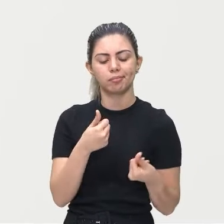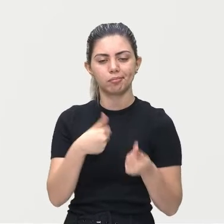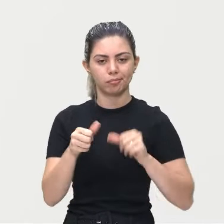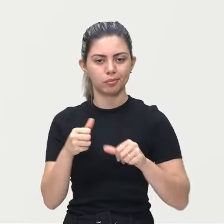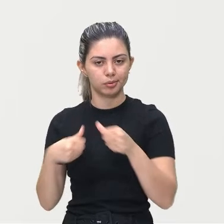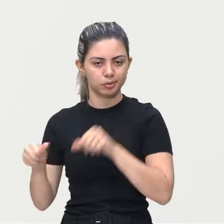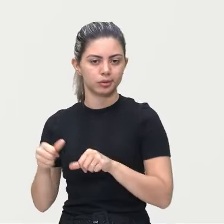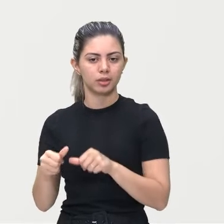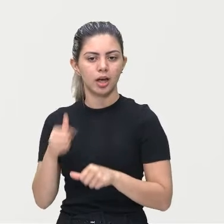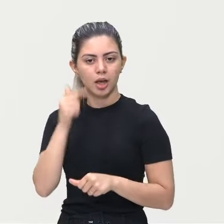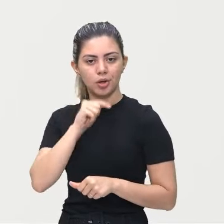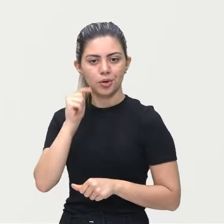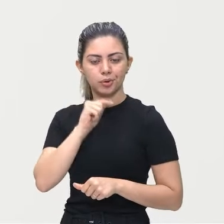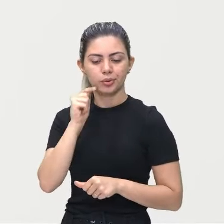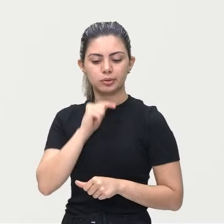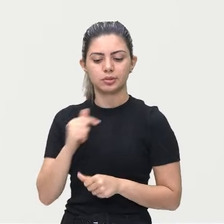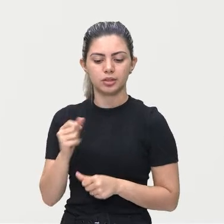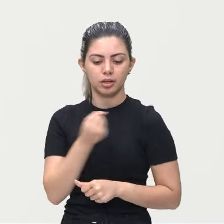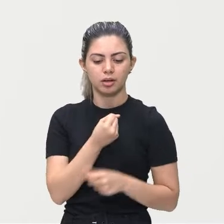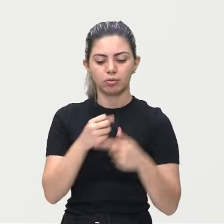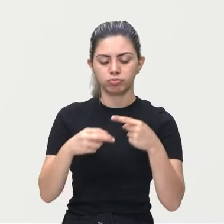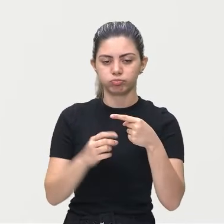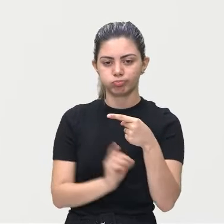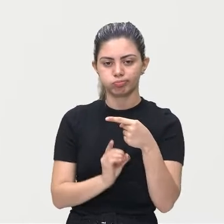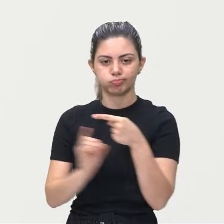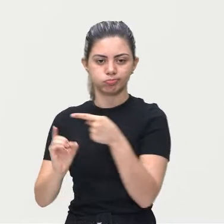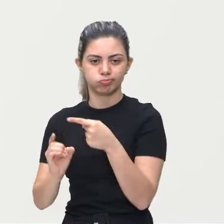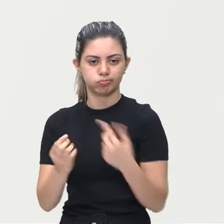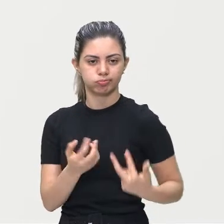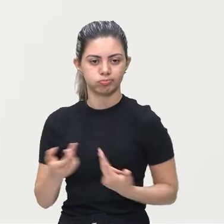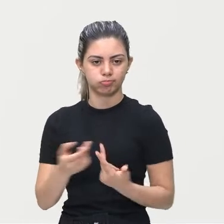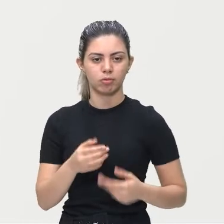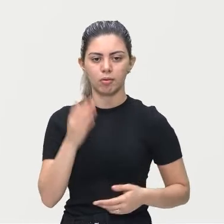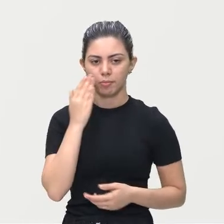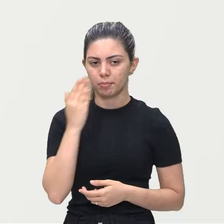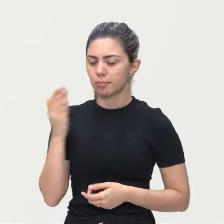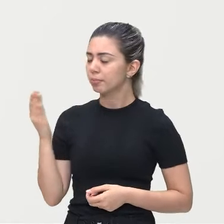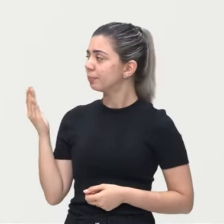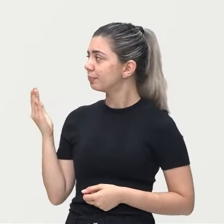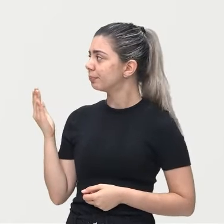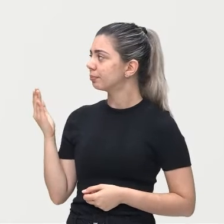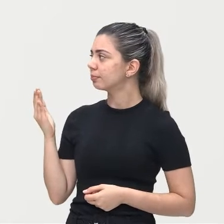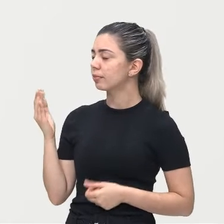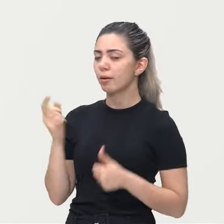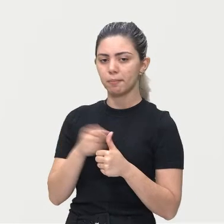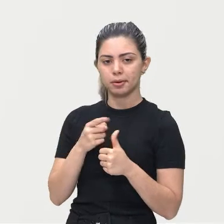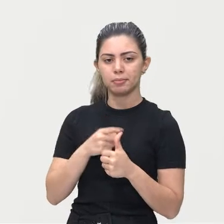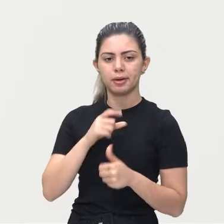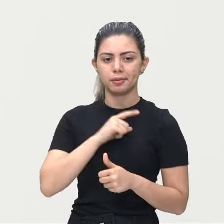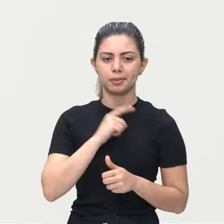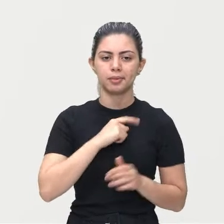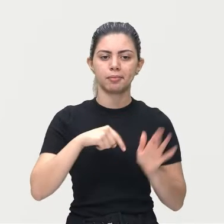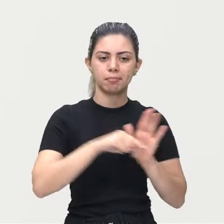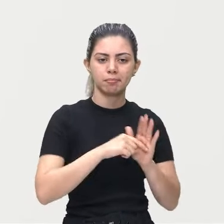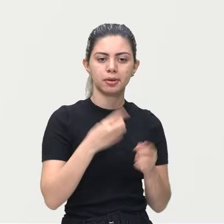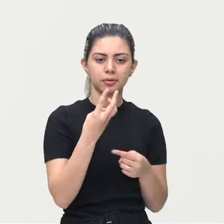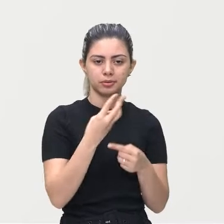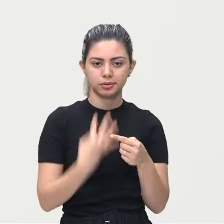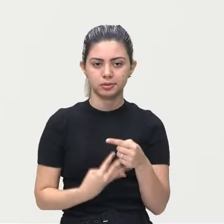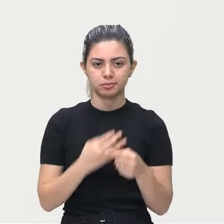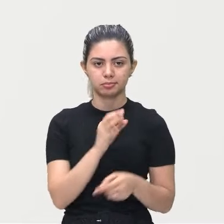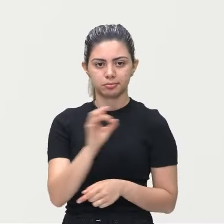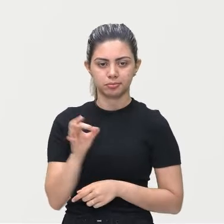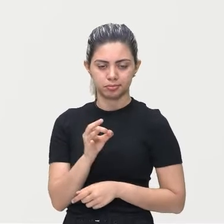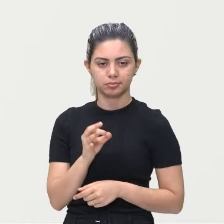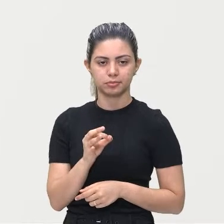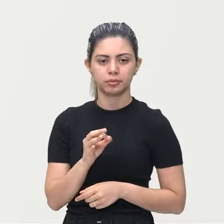e levar para frações equivalentes. Então, olha lá a primeira fração. Ó. Eu tenho menos 3/4. Ora, os